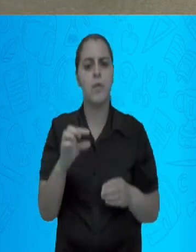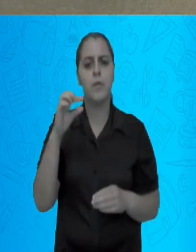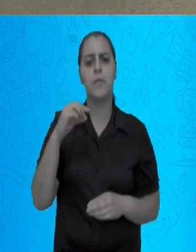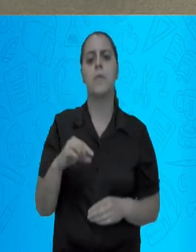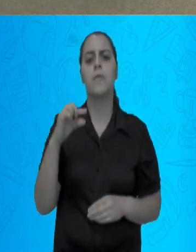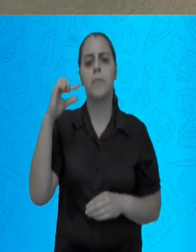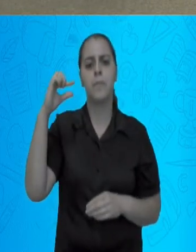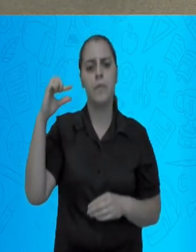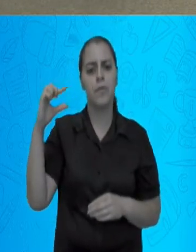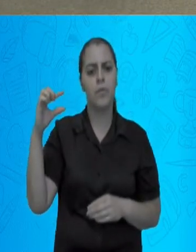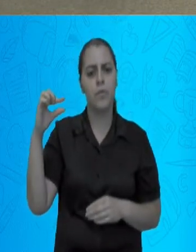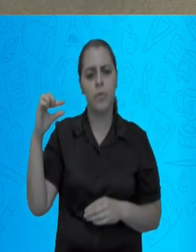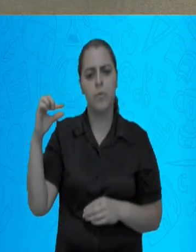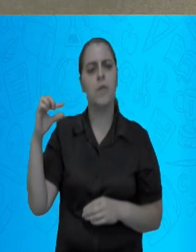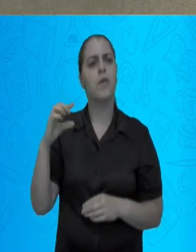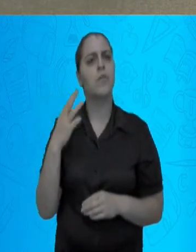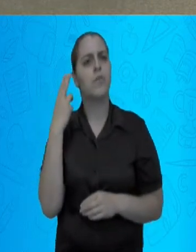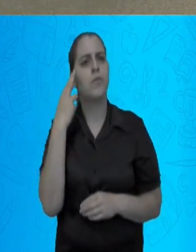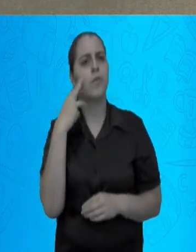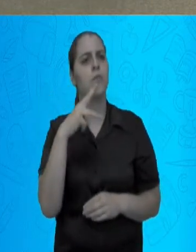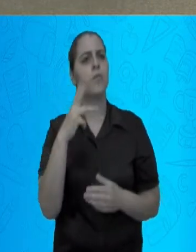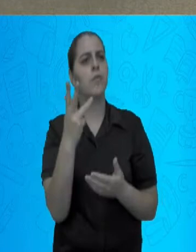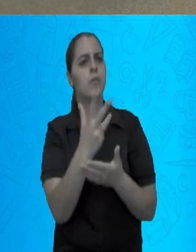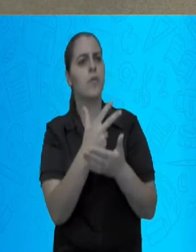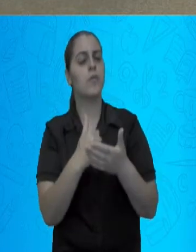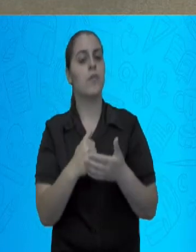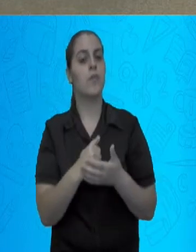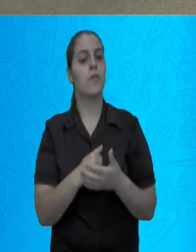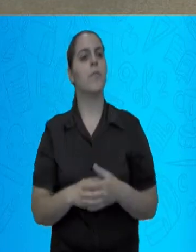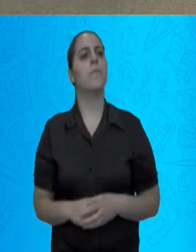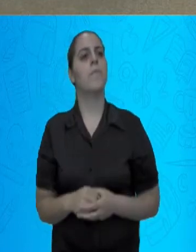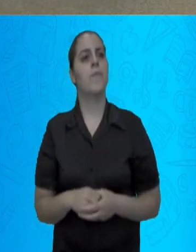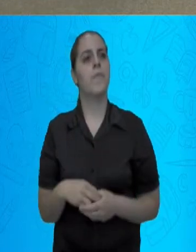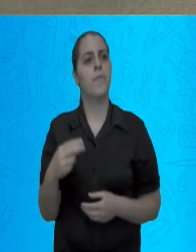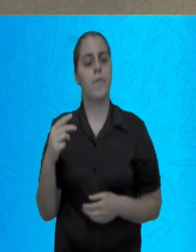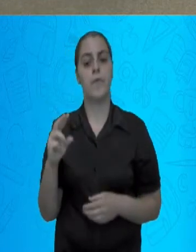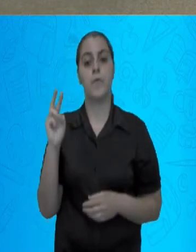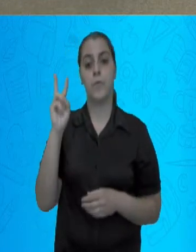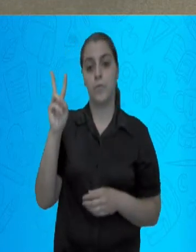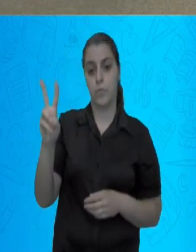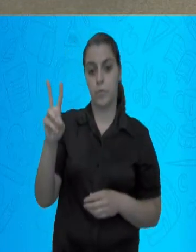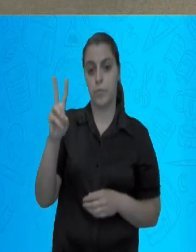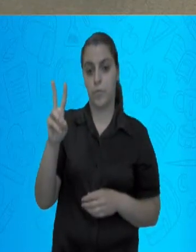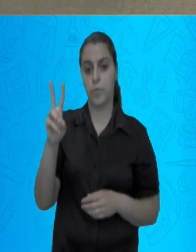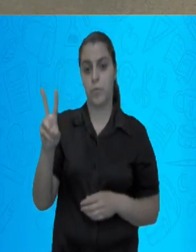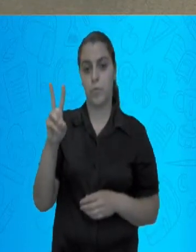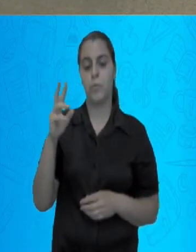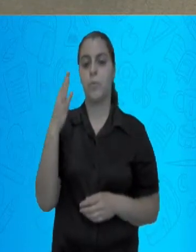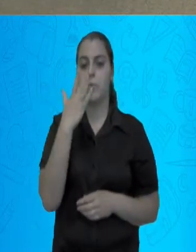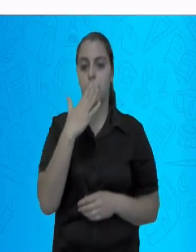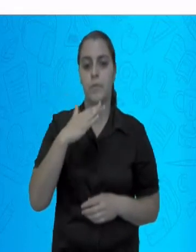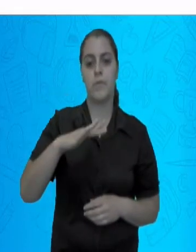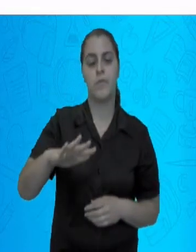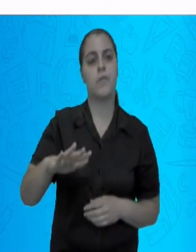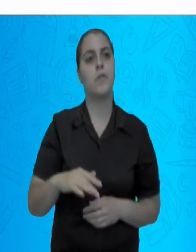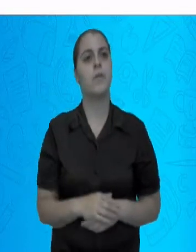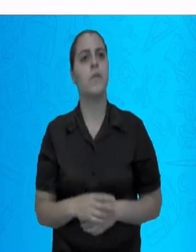até o menor número. E a gente aqui pode identificar que foram 2 crianças. Vamos